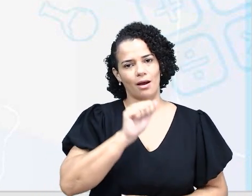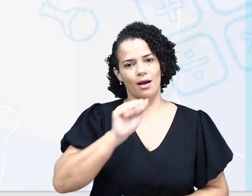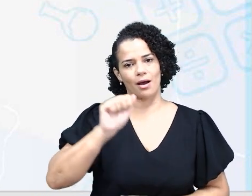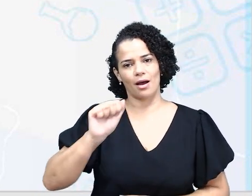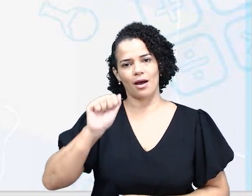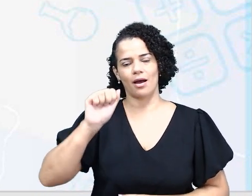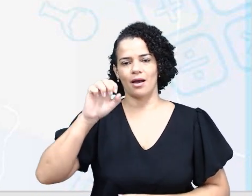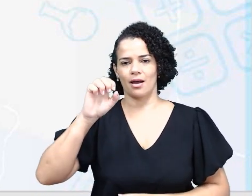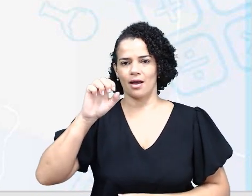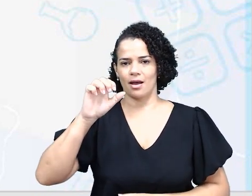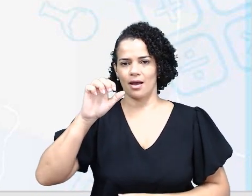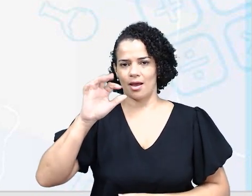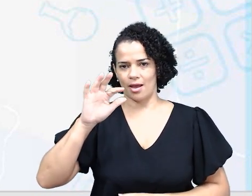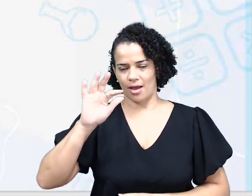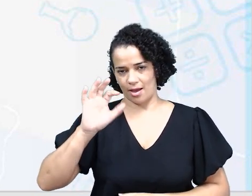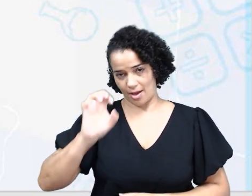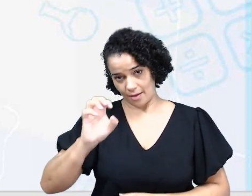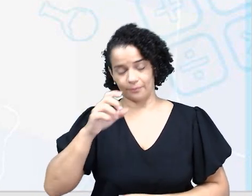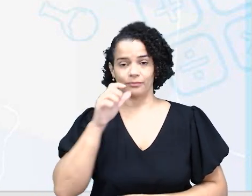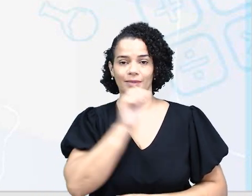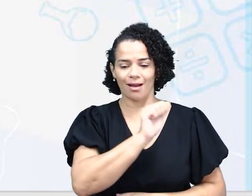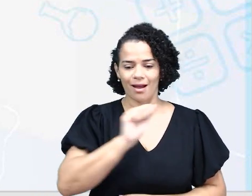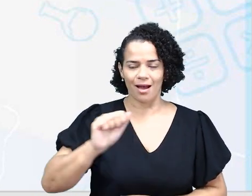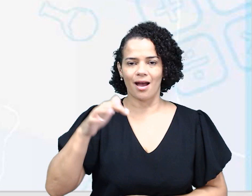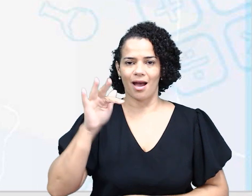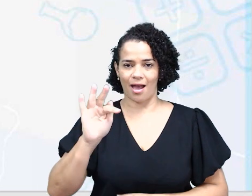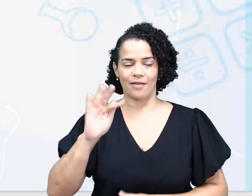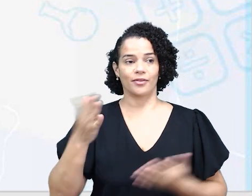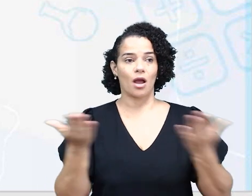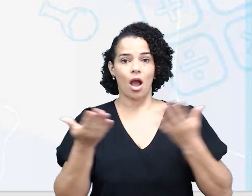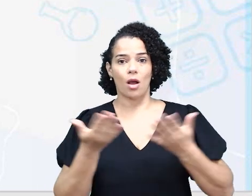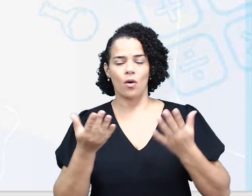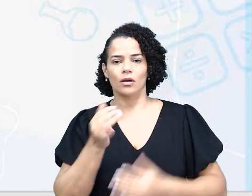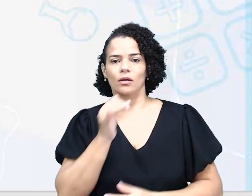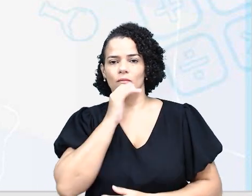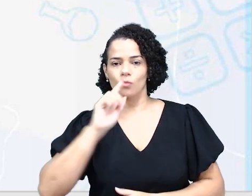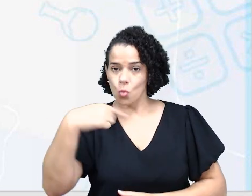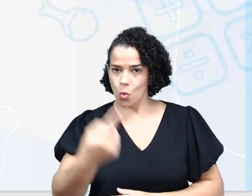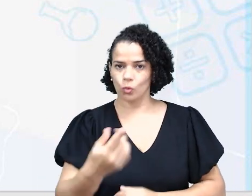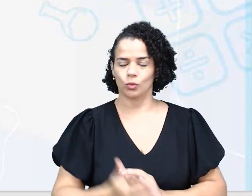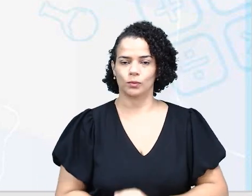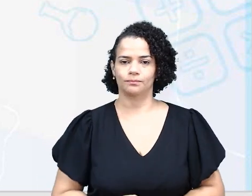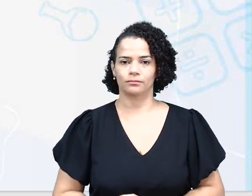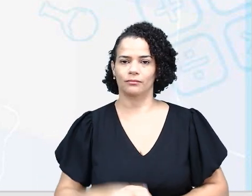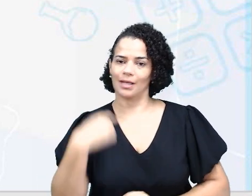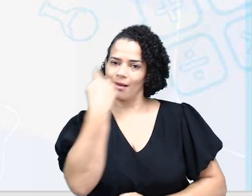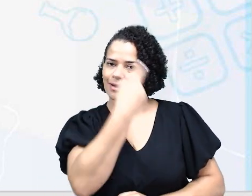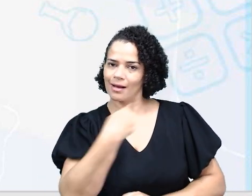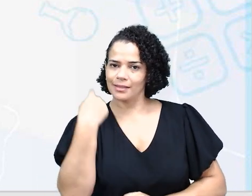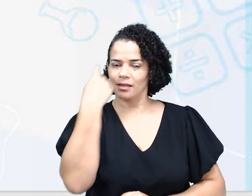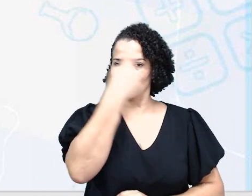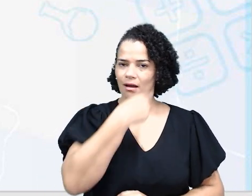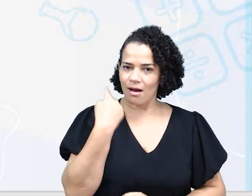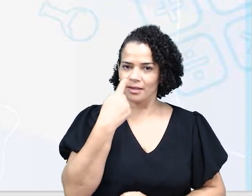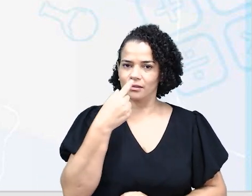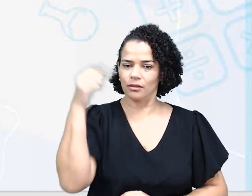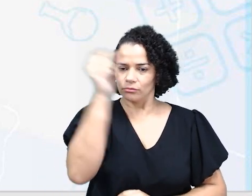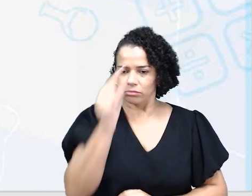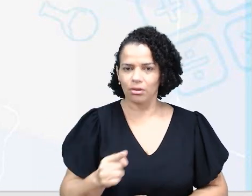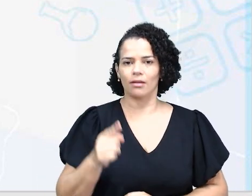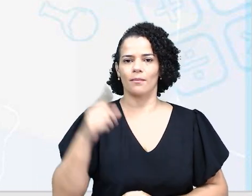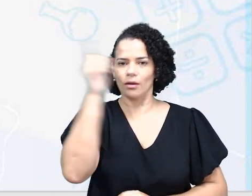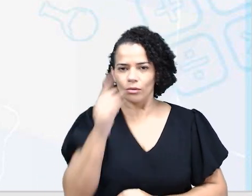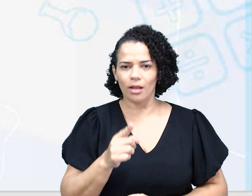F e por aí vai. Aqui, agora no meio, ó, nesse exemplo do meio. Carinha, carinha, relâmpago. Né? Carinha,